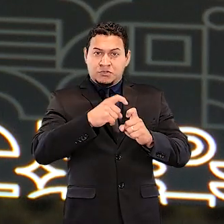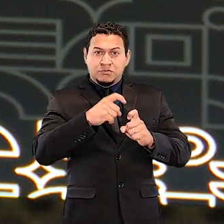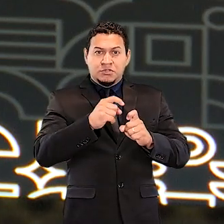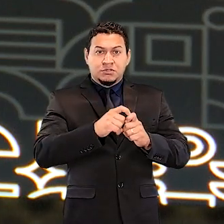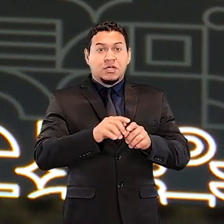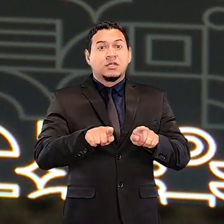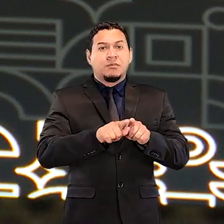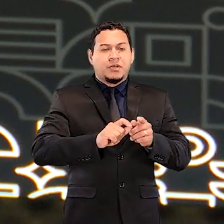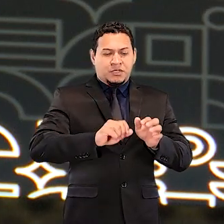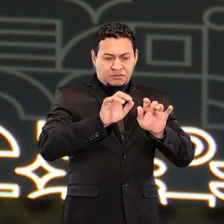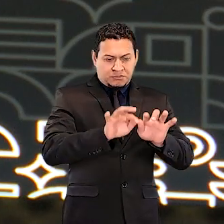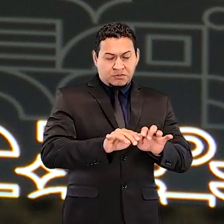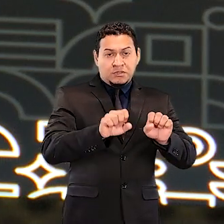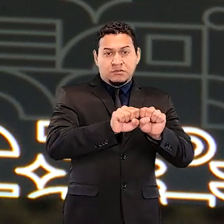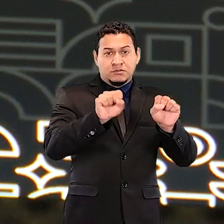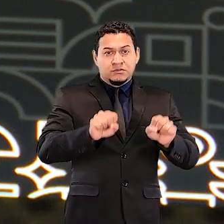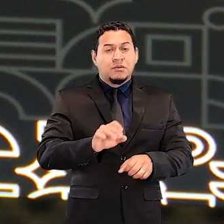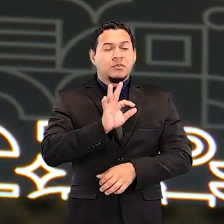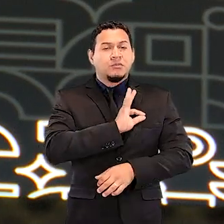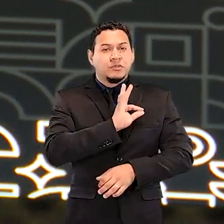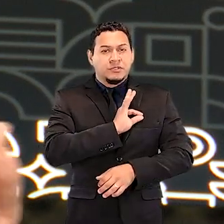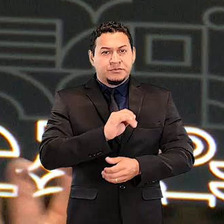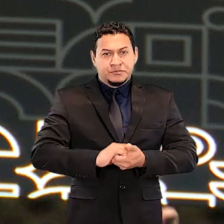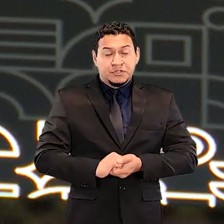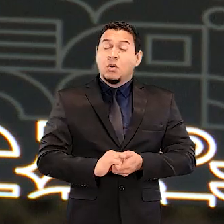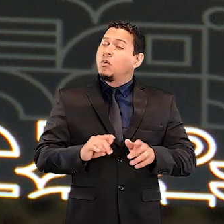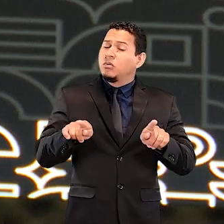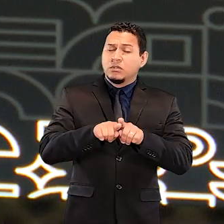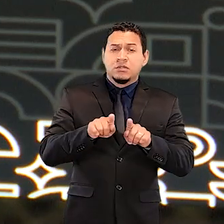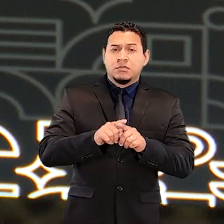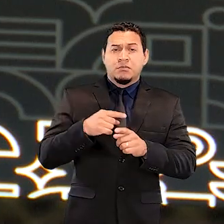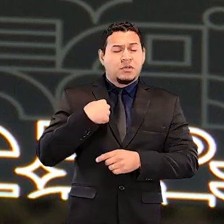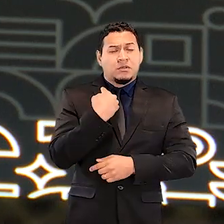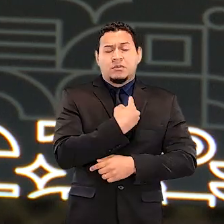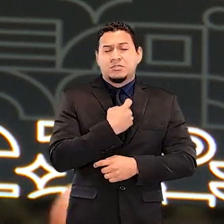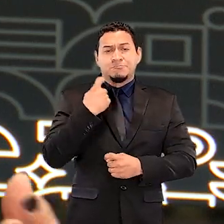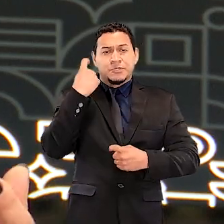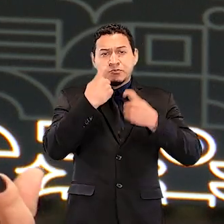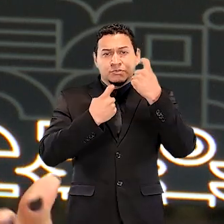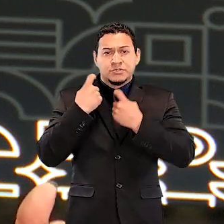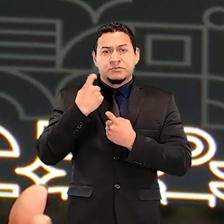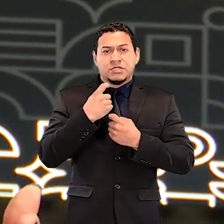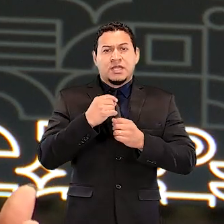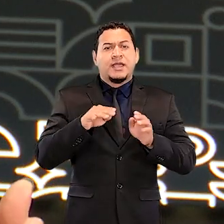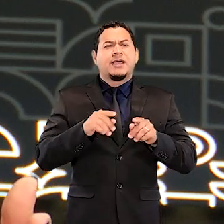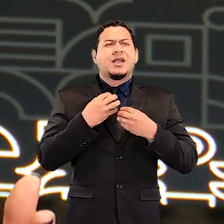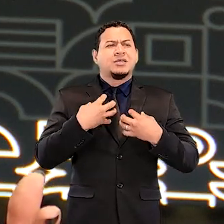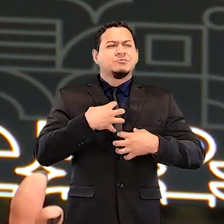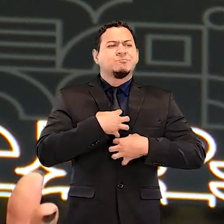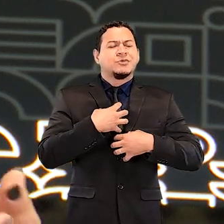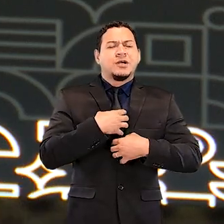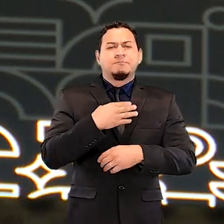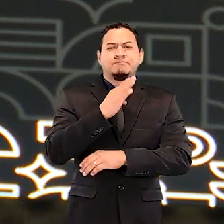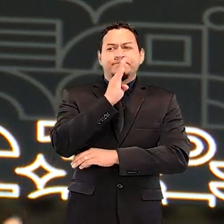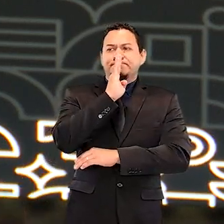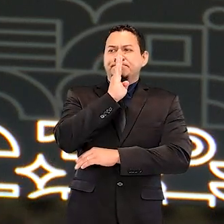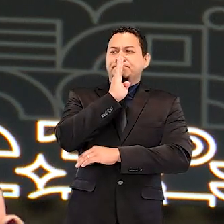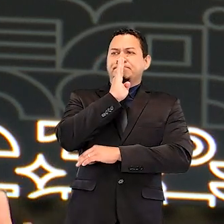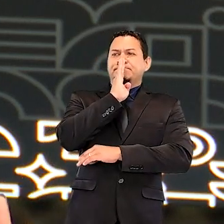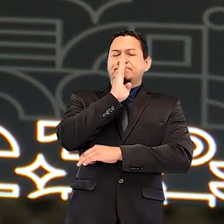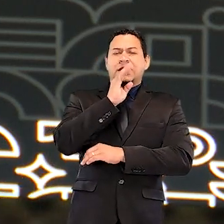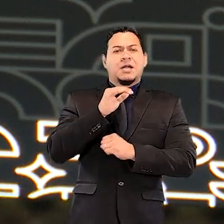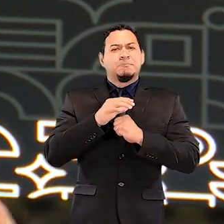da polícia. O que também é preocupante, porque esse silêncio é algo que nós